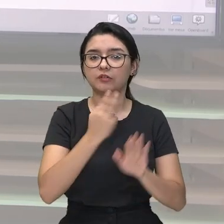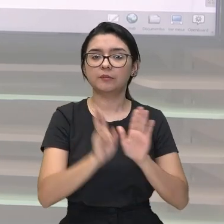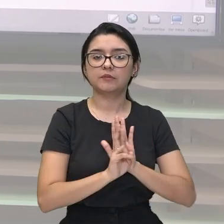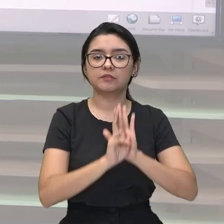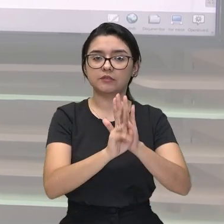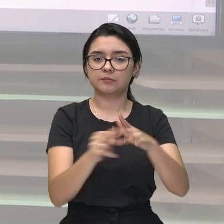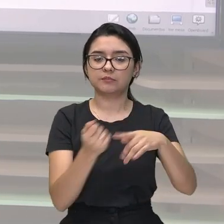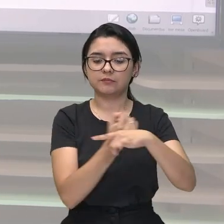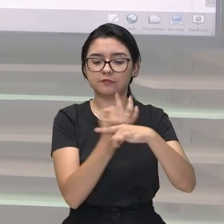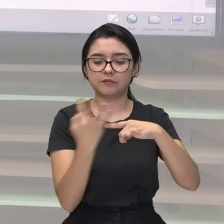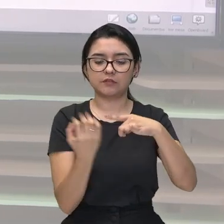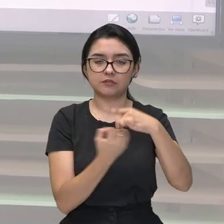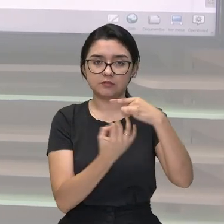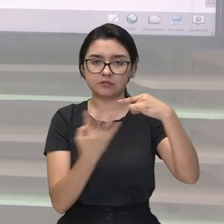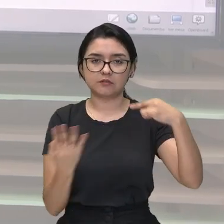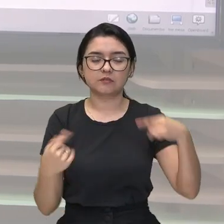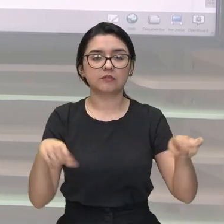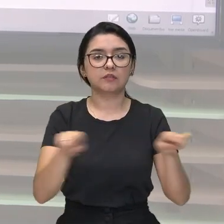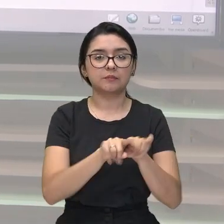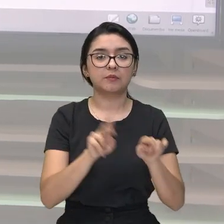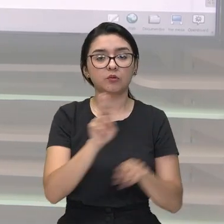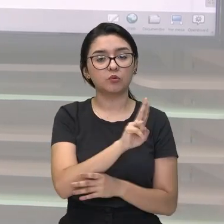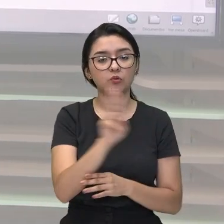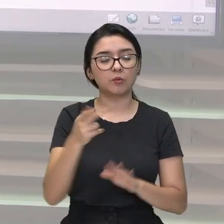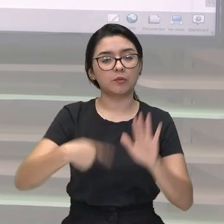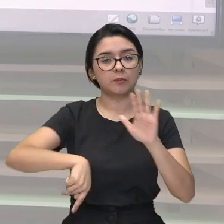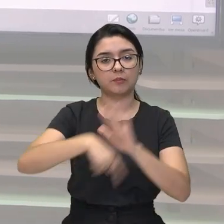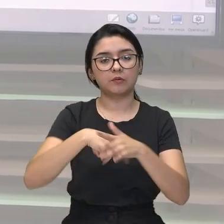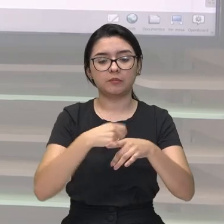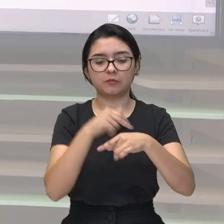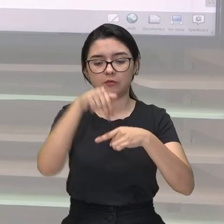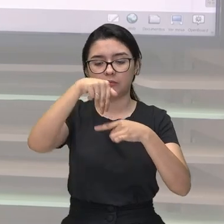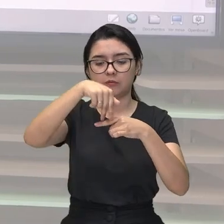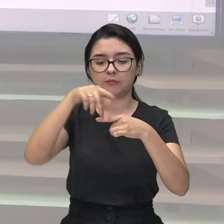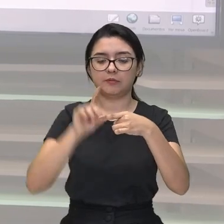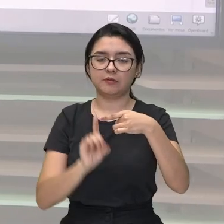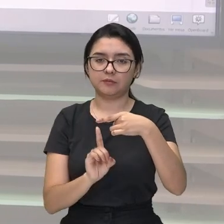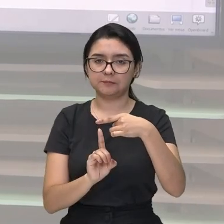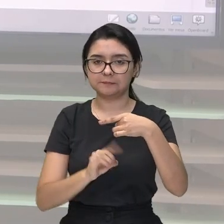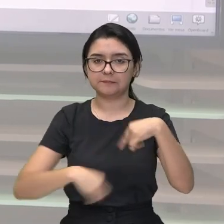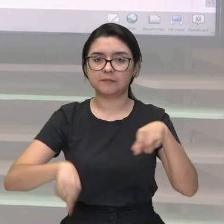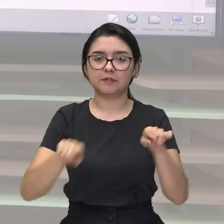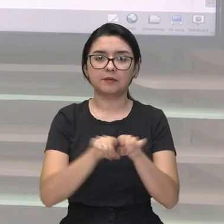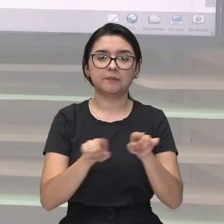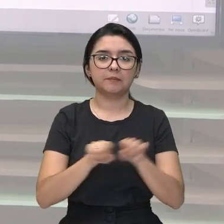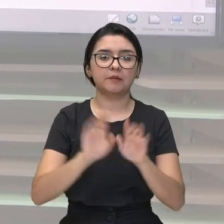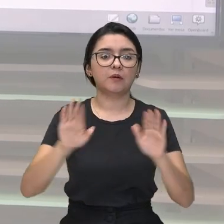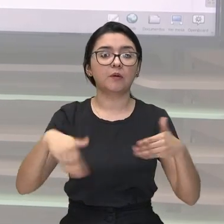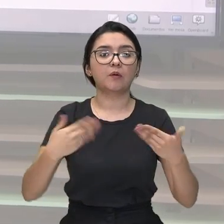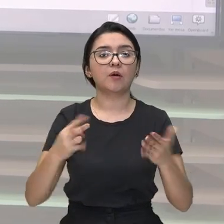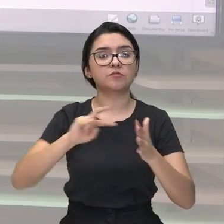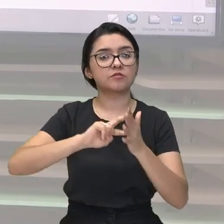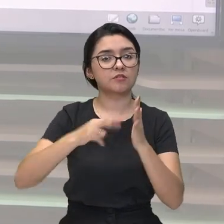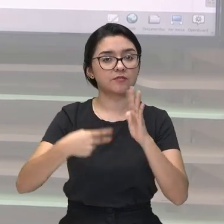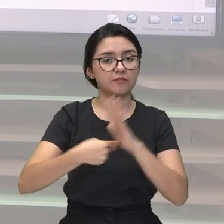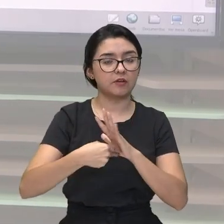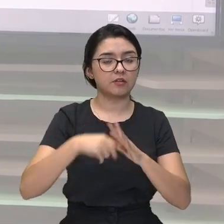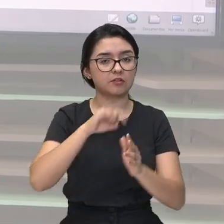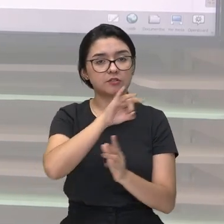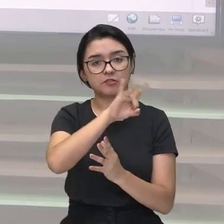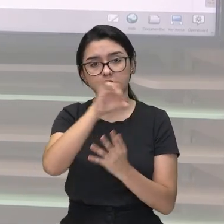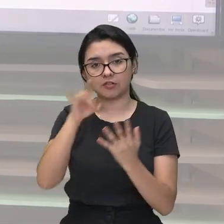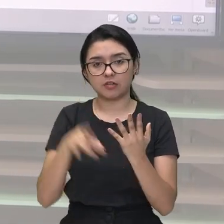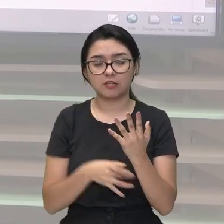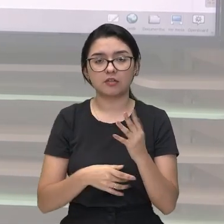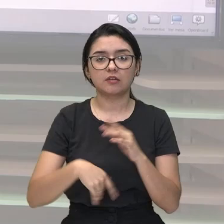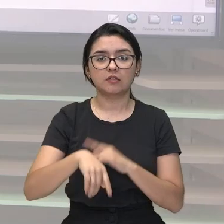fração. Você aprendeu os termos da fração, que é o numerador e o denominador, e qual é o significado de cada